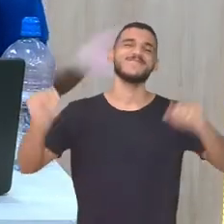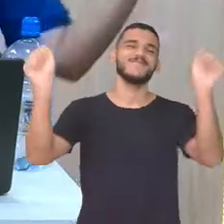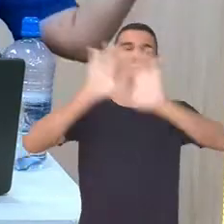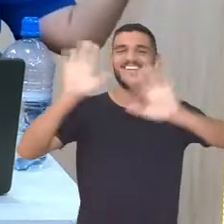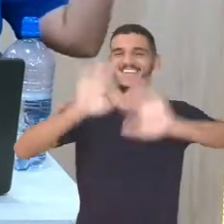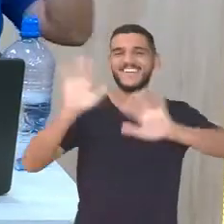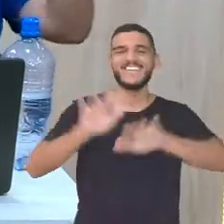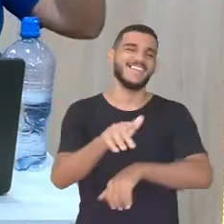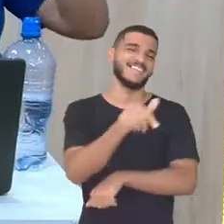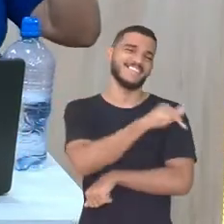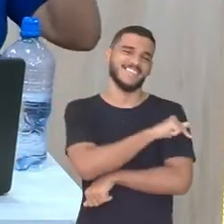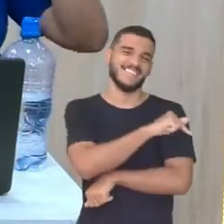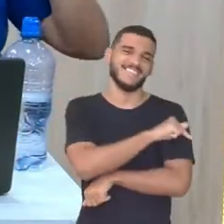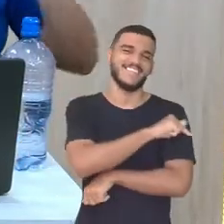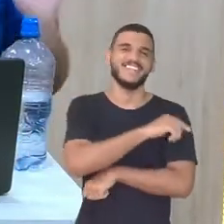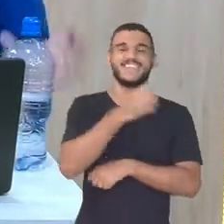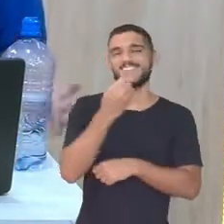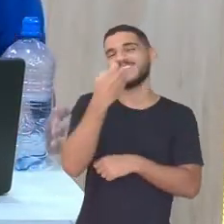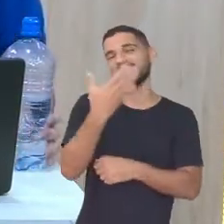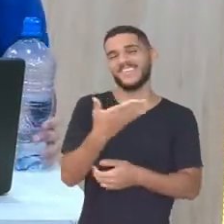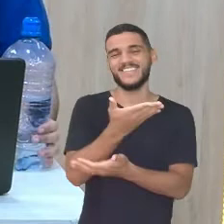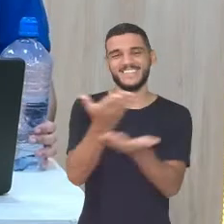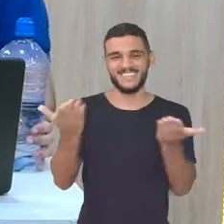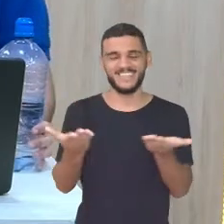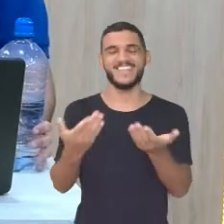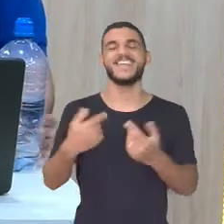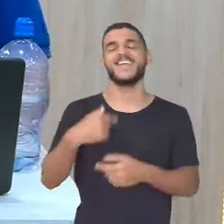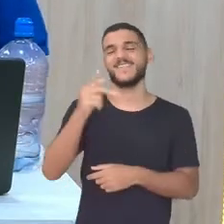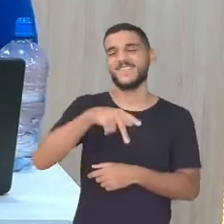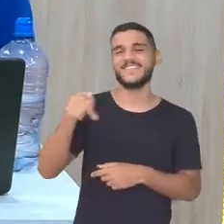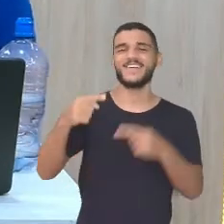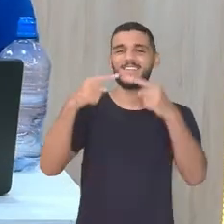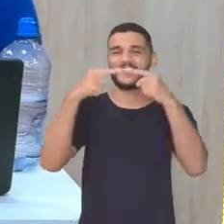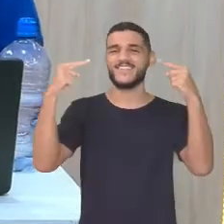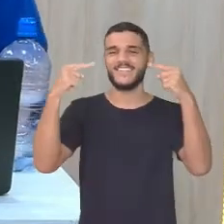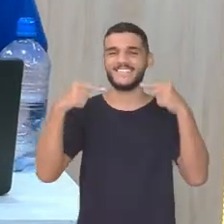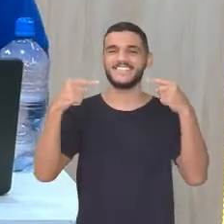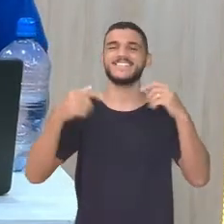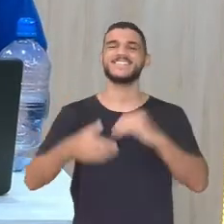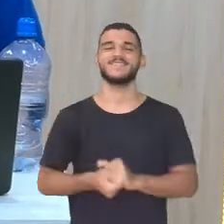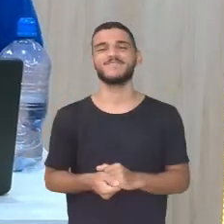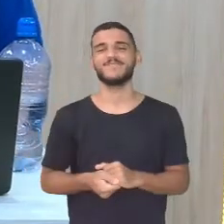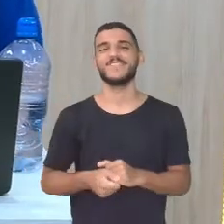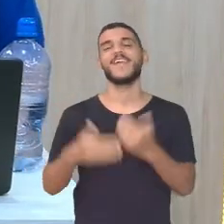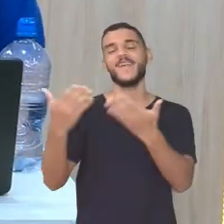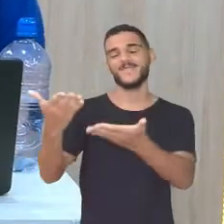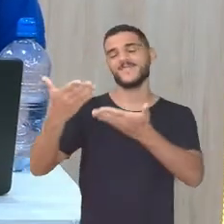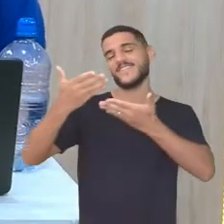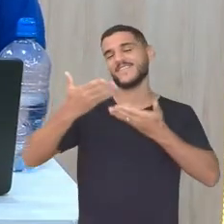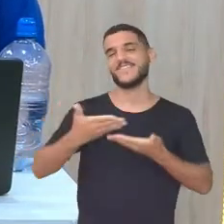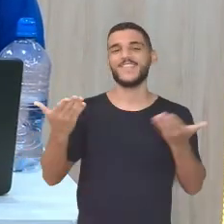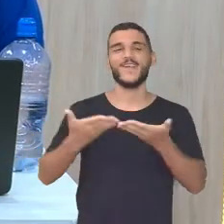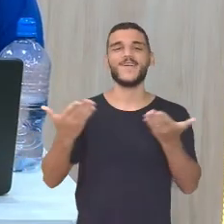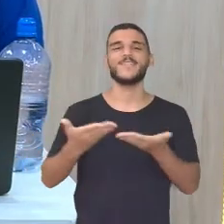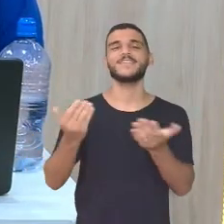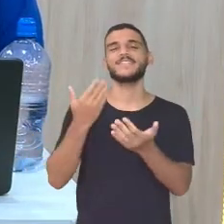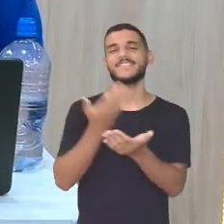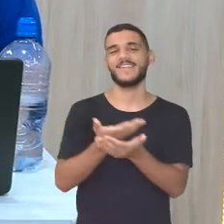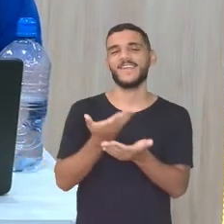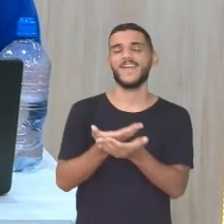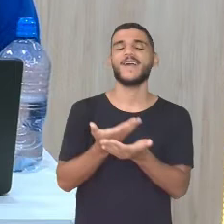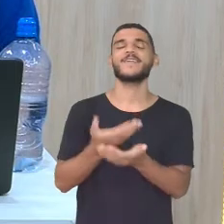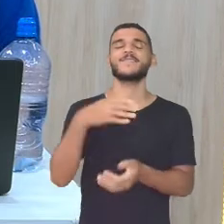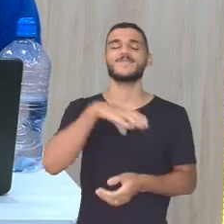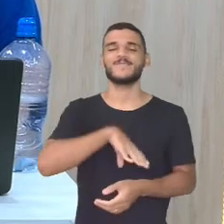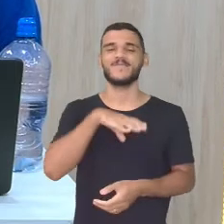Olá, sétimo ano, tudo bem com vocês? Eu sou Viviane Santos e esse é o meu sinal. Sejam todos bem-vindos à aula de língua portuguesa,